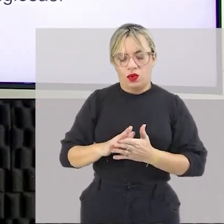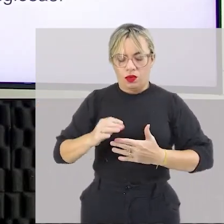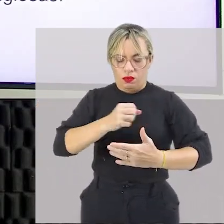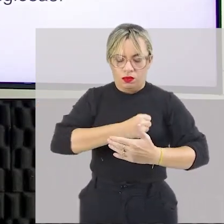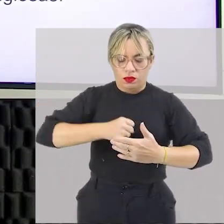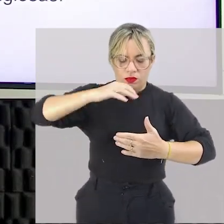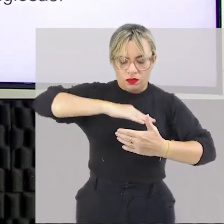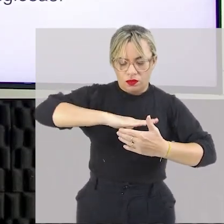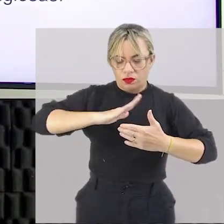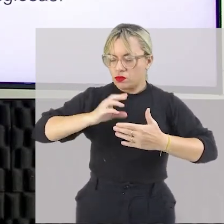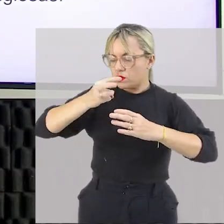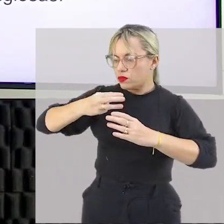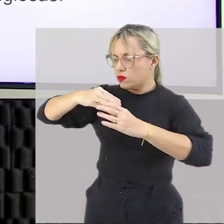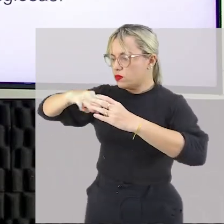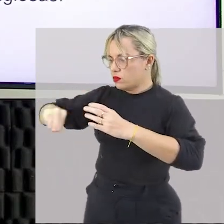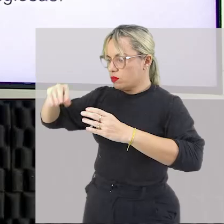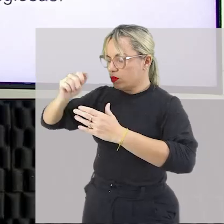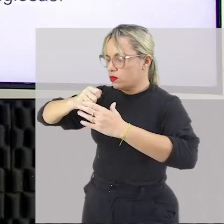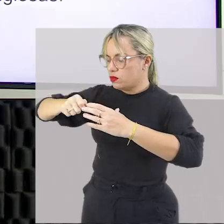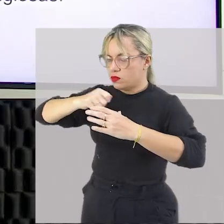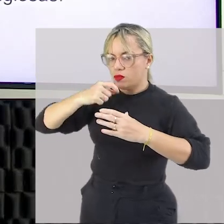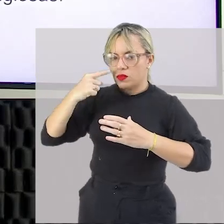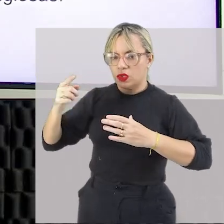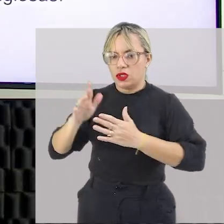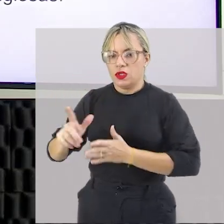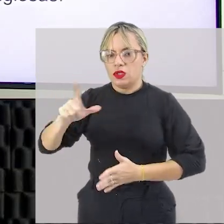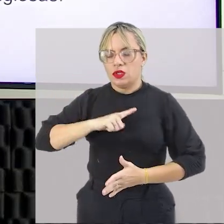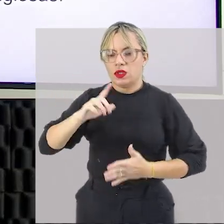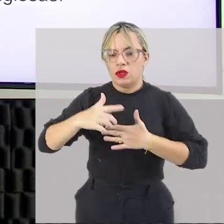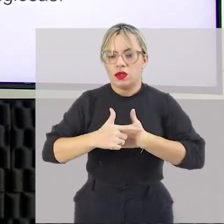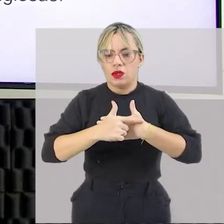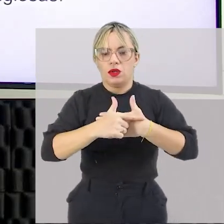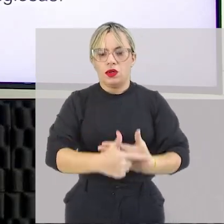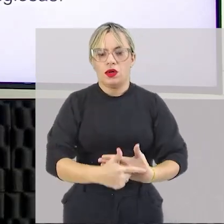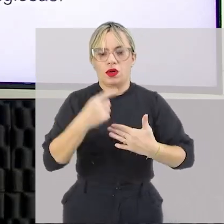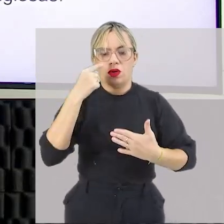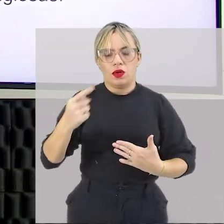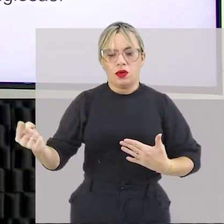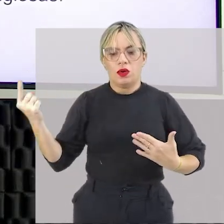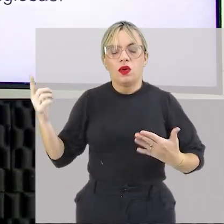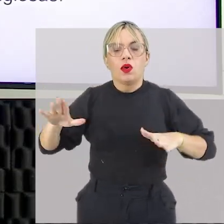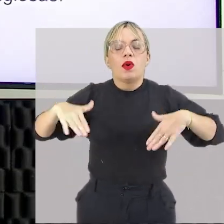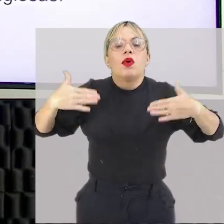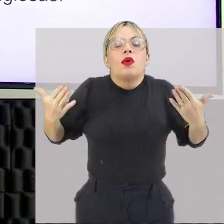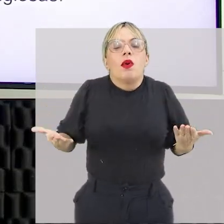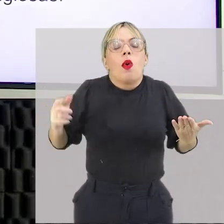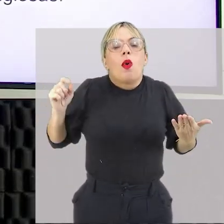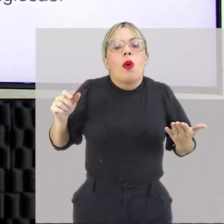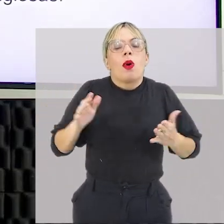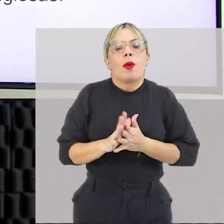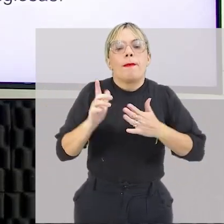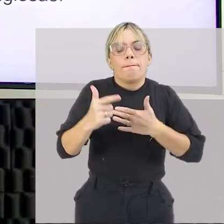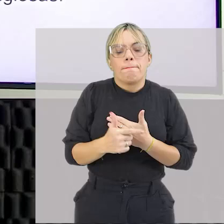os recados para os filhos, por exemplo, cumprem a função de uma. Então,